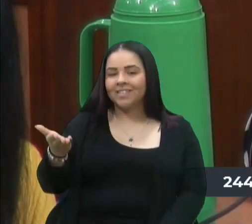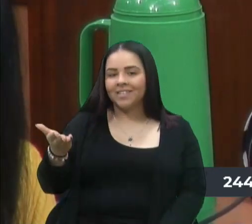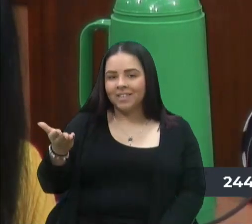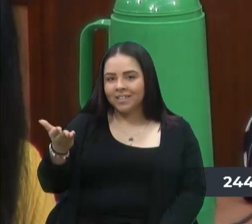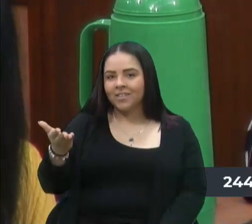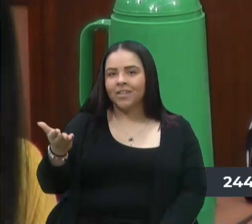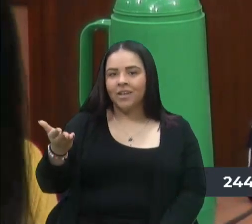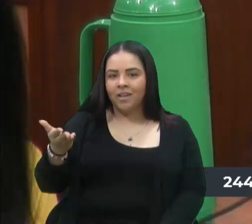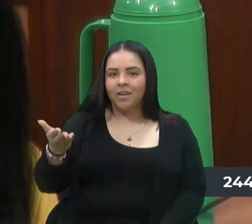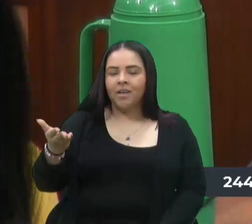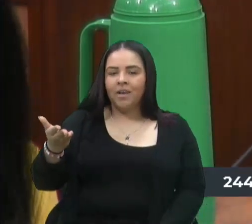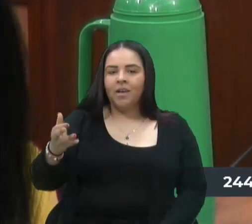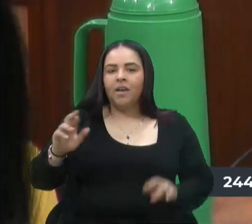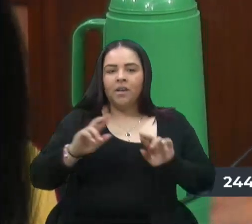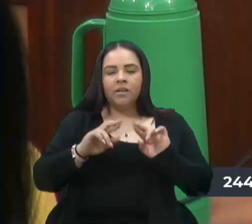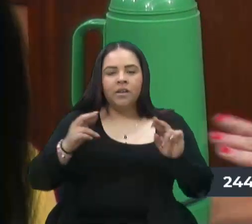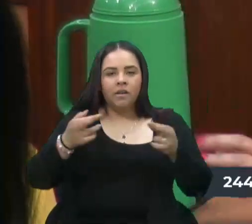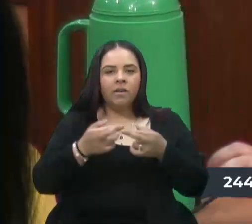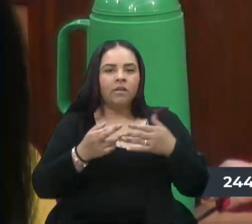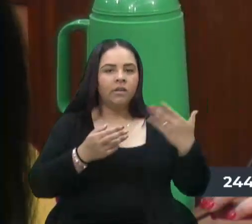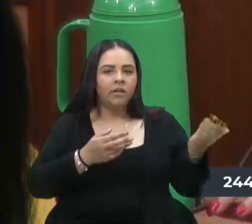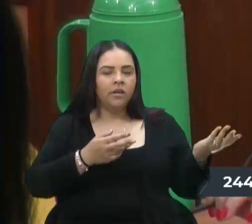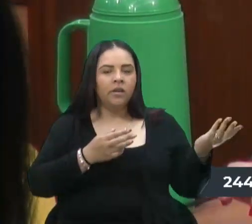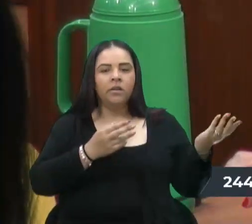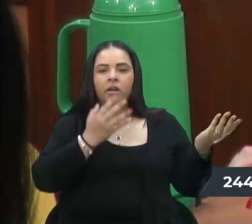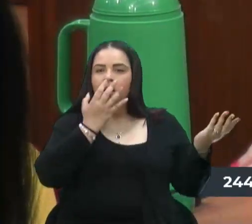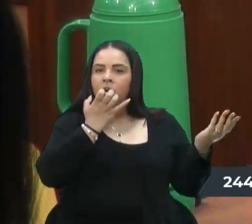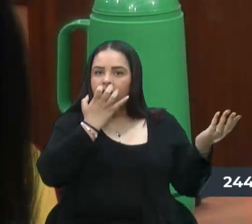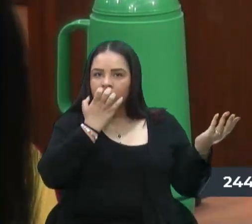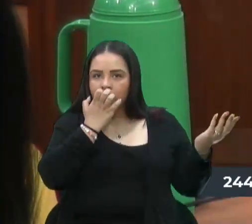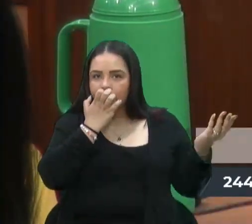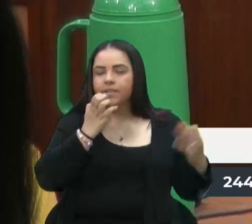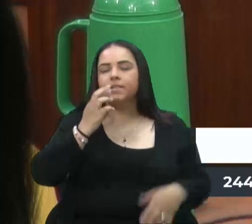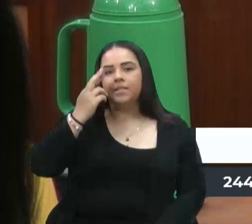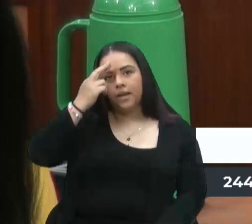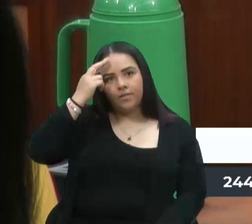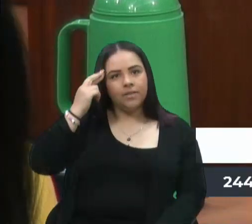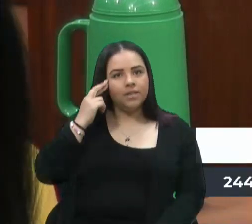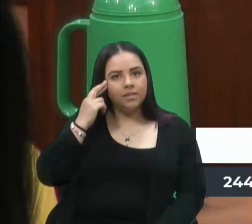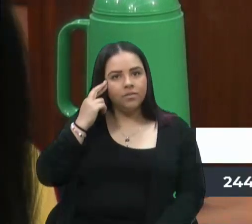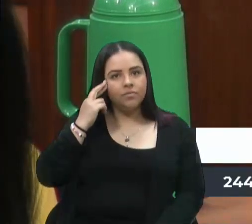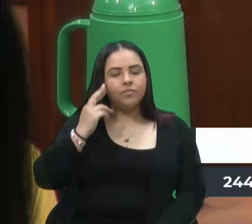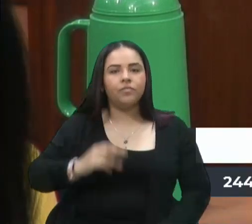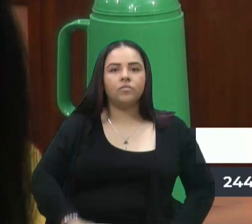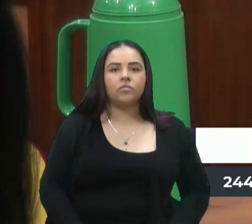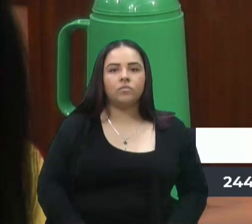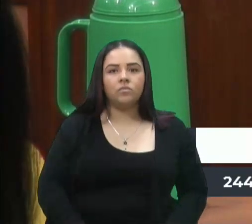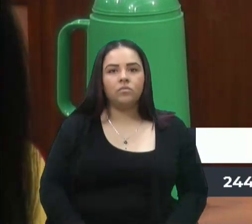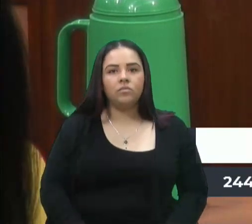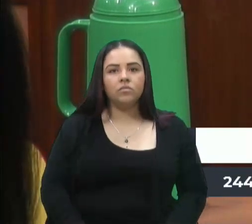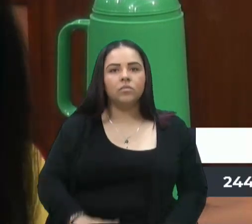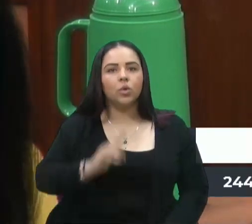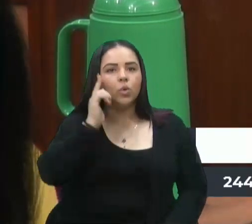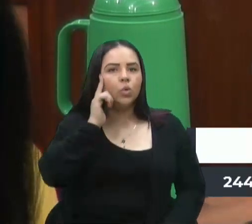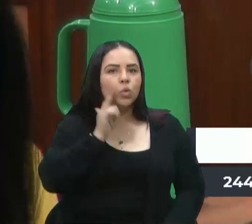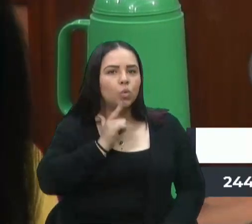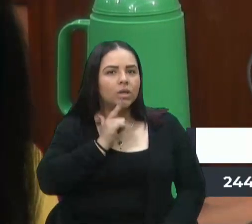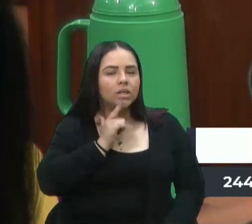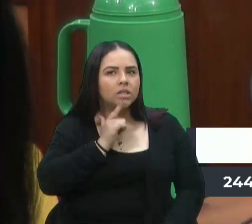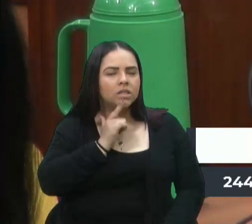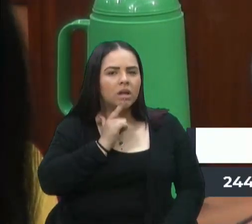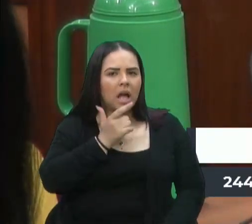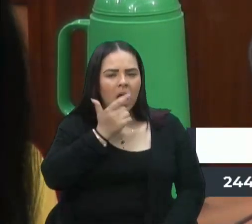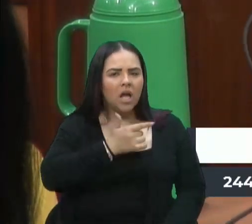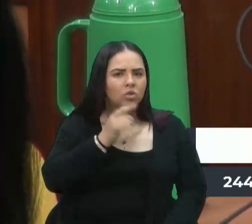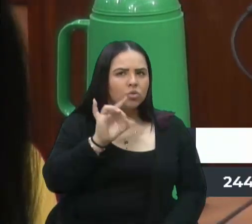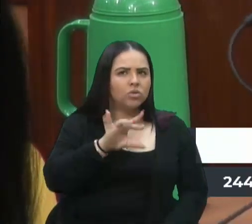nessa reunião, o vereador Camilles, o vereador Rafael, o vereador Lucas, eu acho que eram